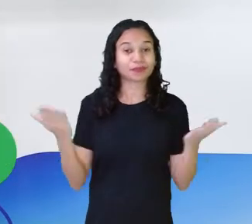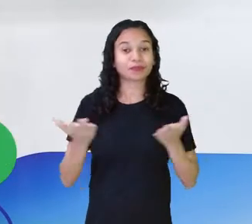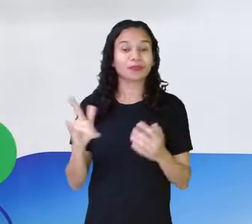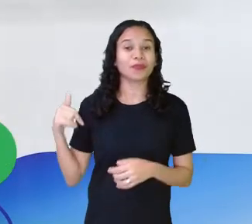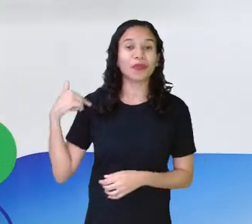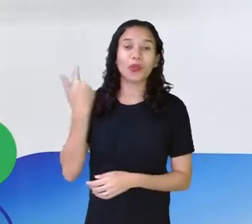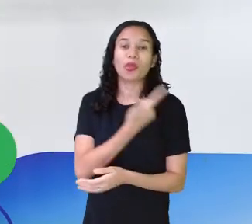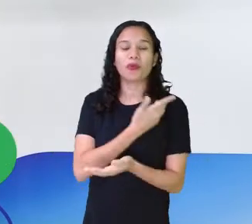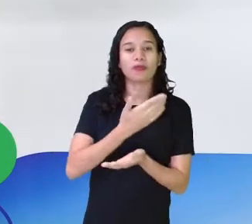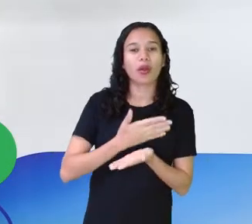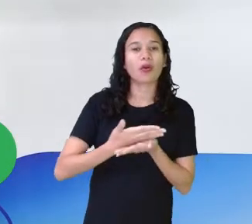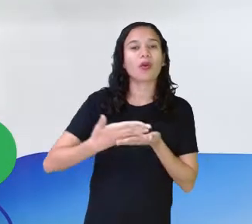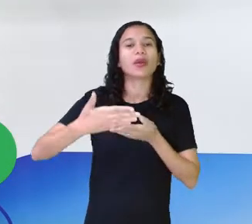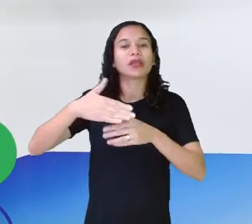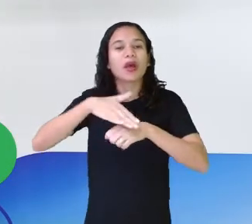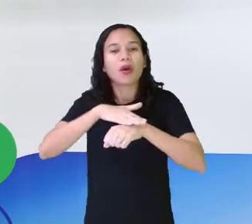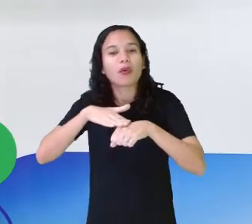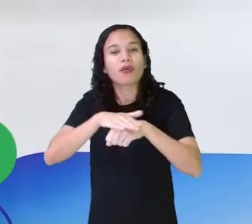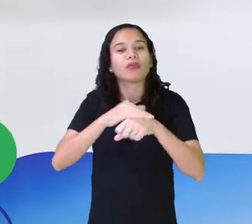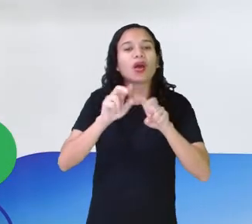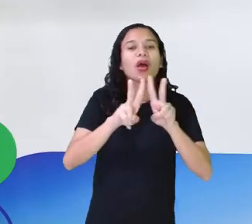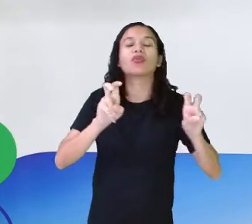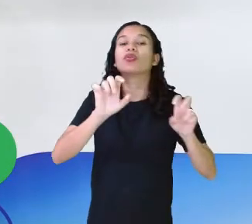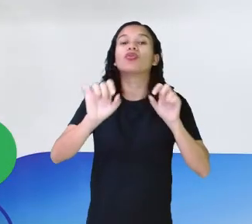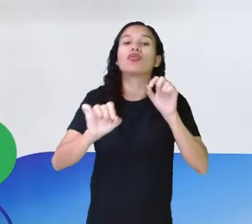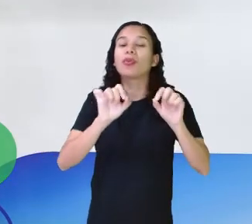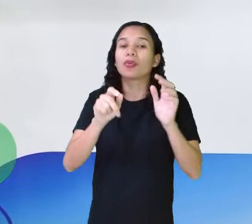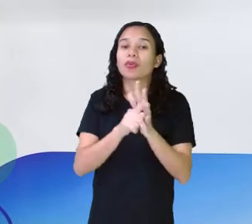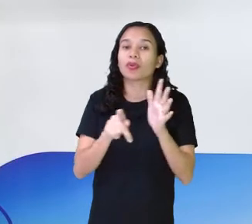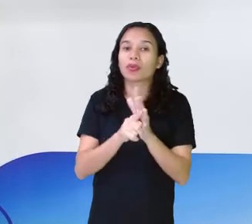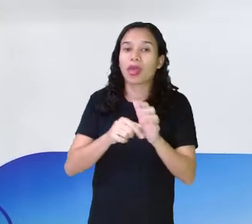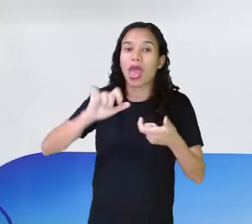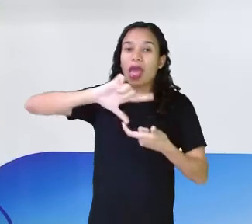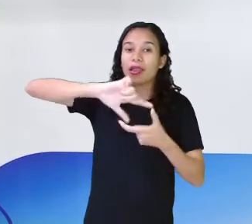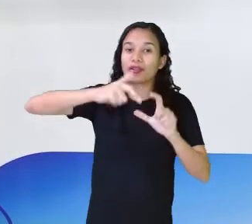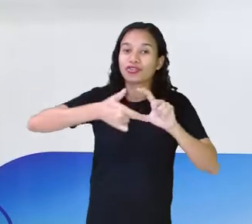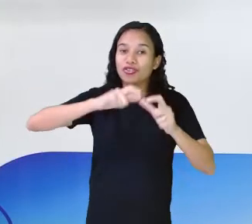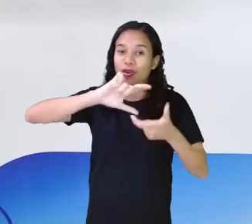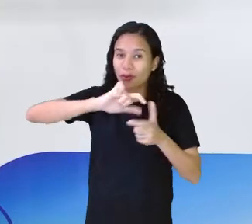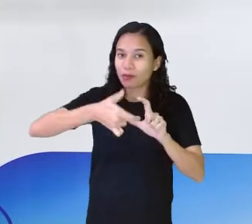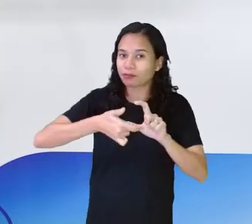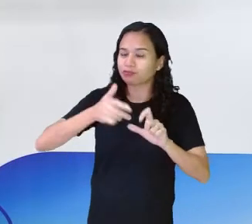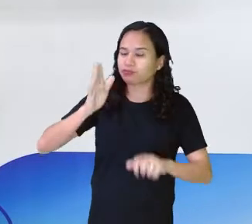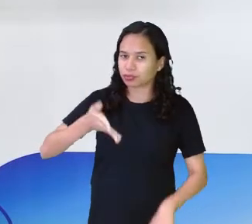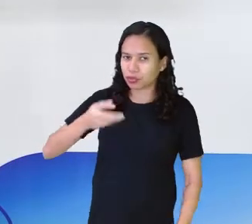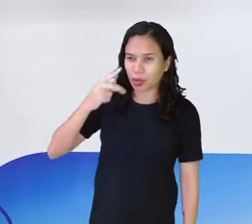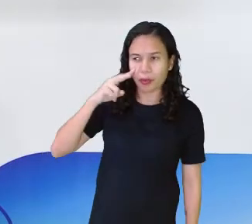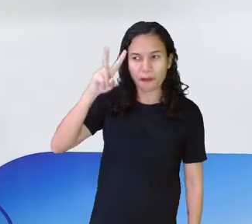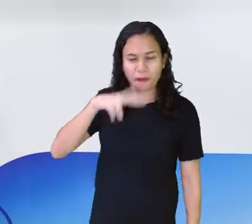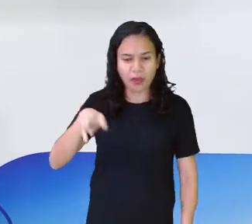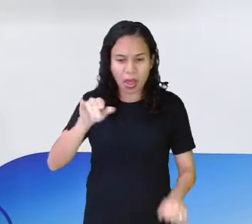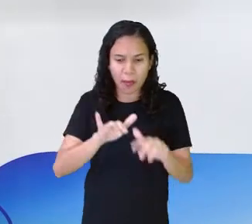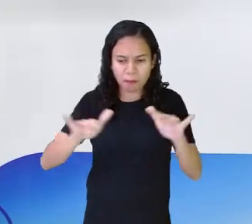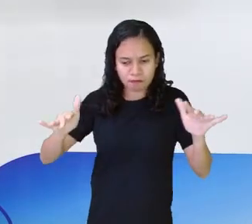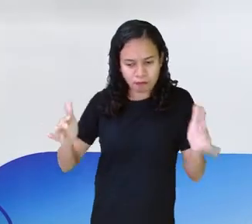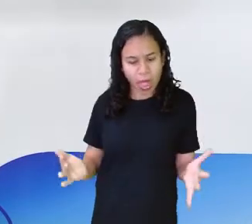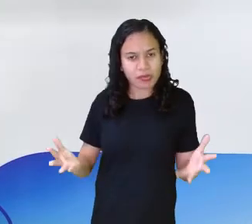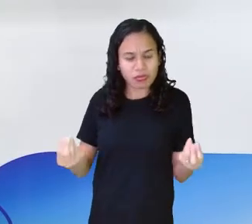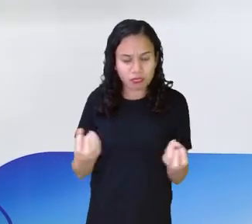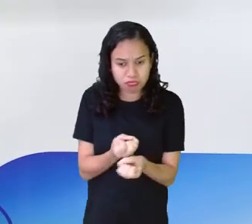vai conversar um pouco sobre geometria. Geometria. Vocês já estão vendo que a minha mesa